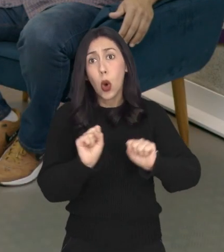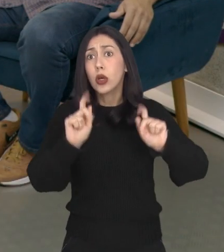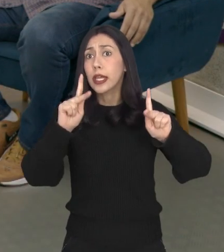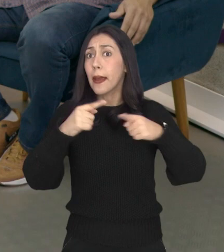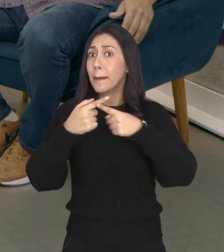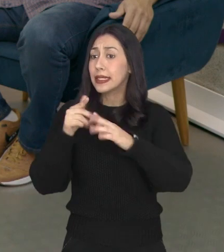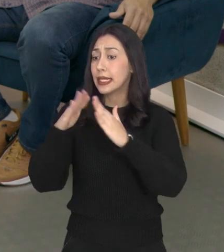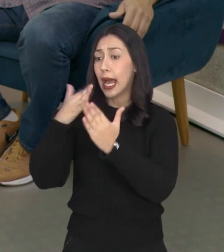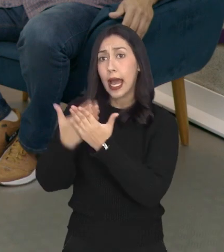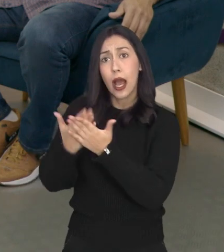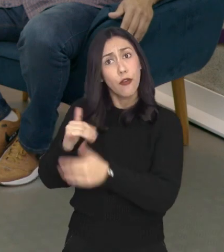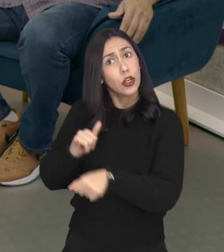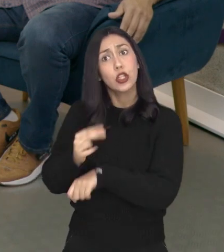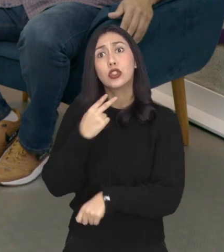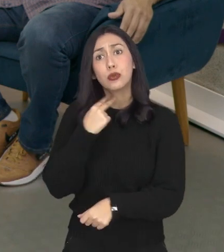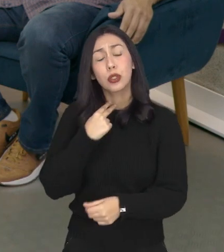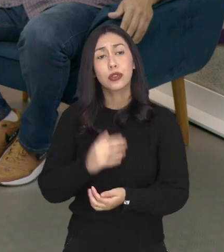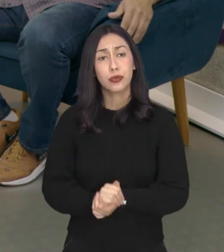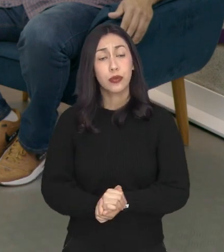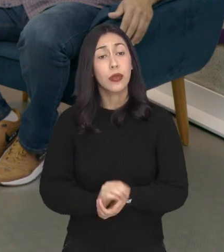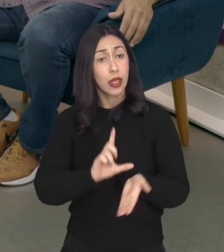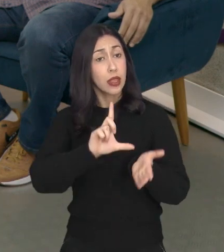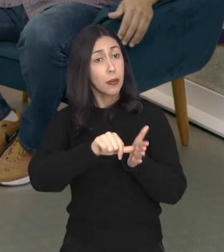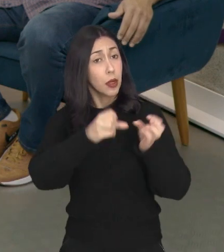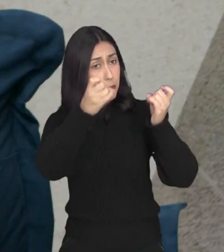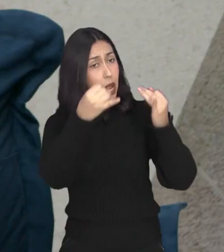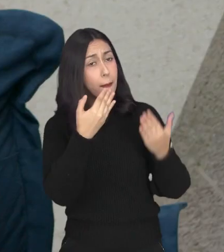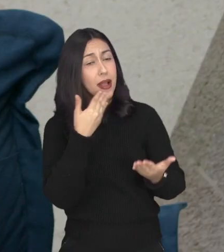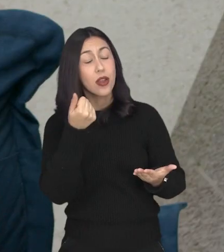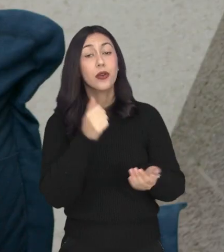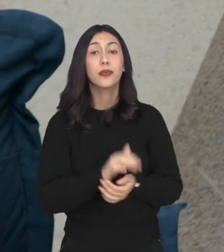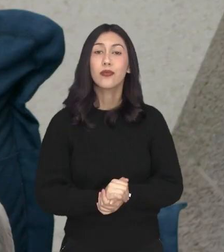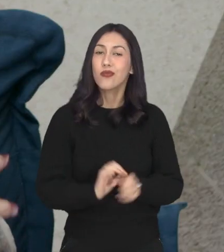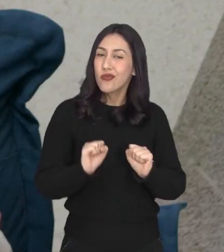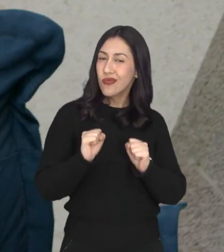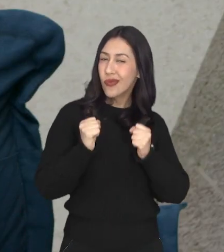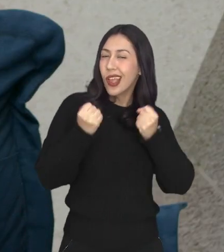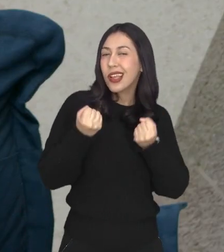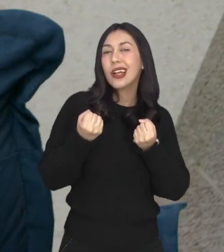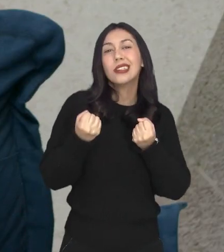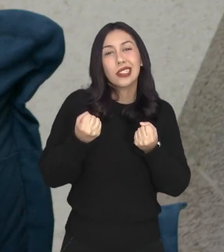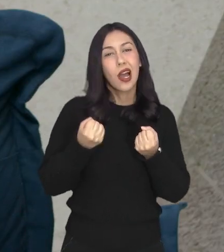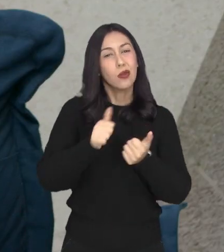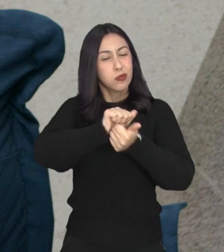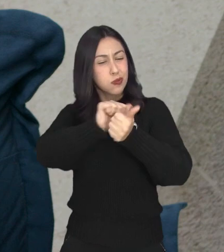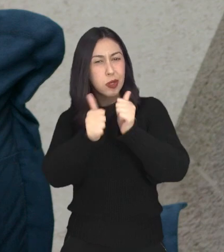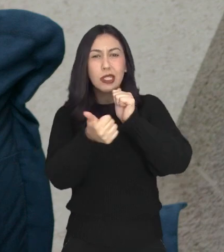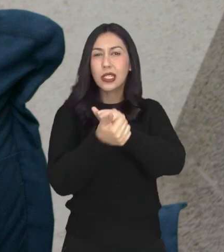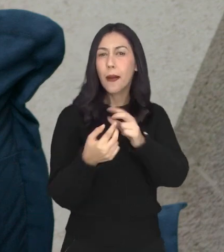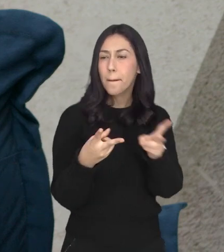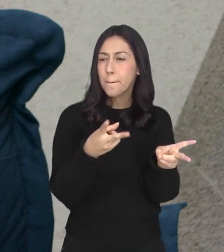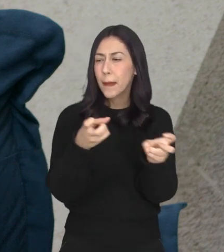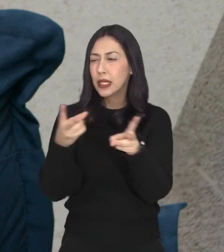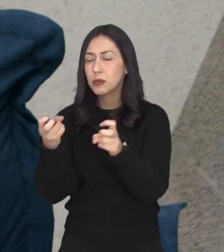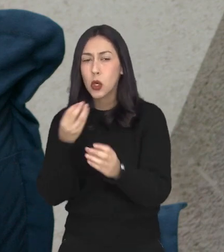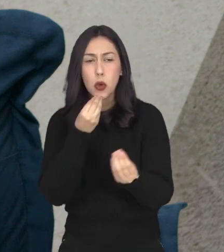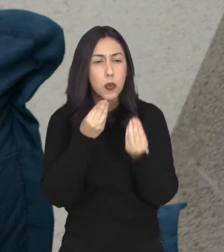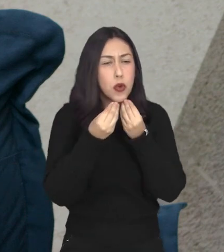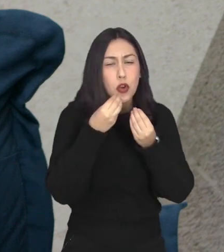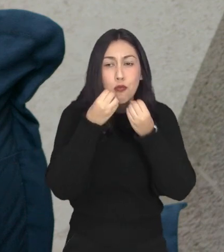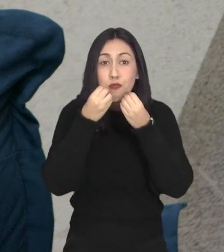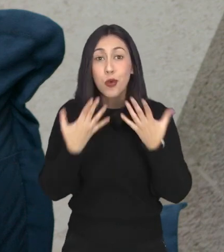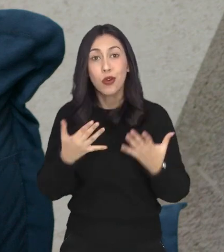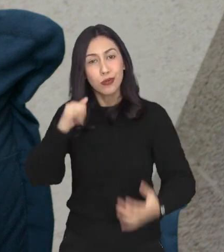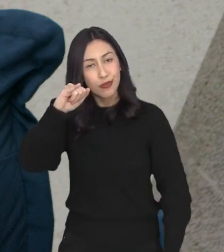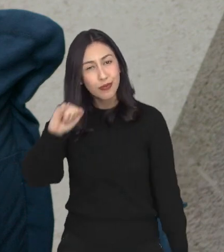escola. A gente vai falar disso no segundo bloco. Com muita dedicação e resiliência, identificar boas oportunidades e